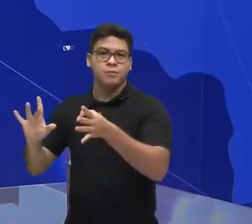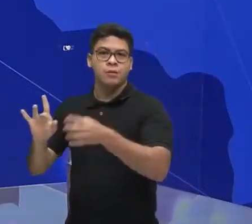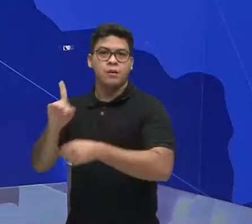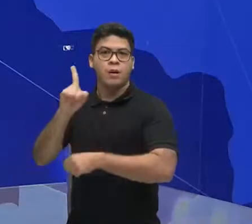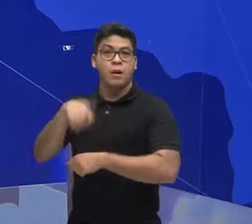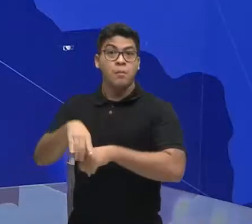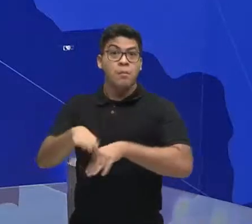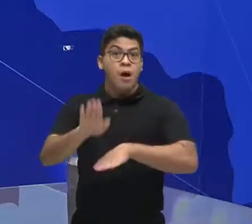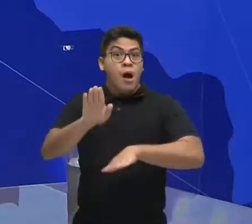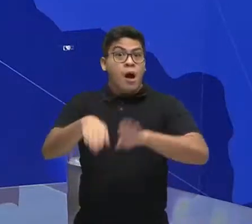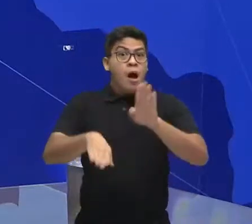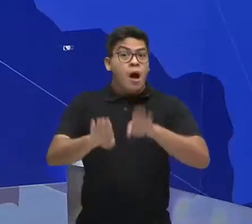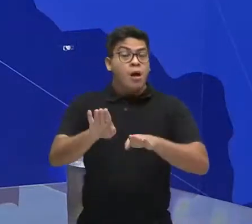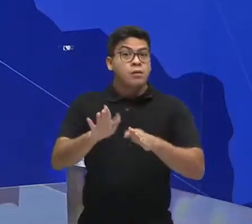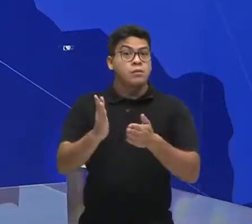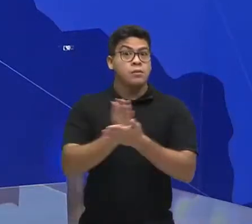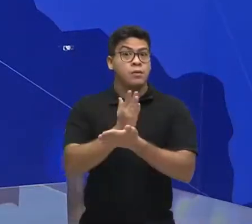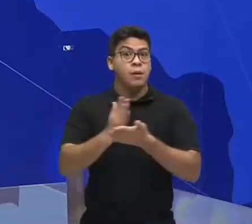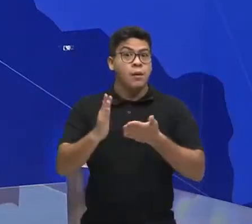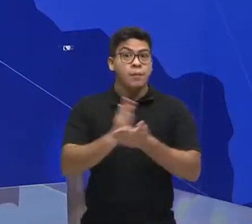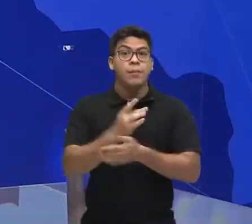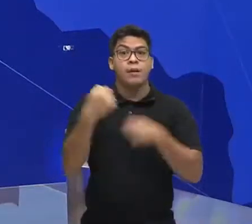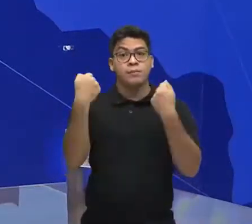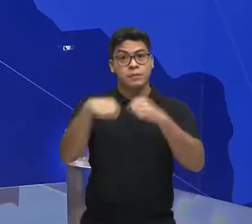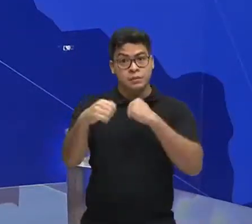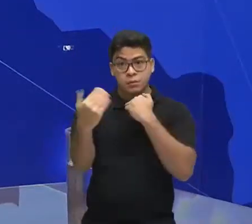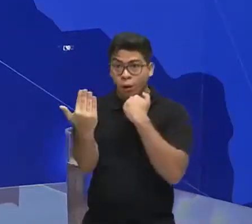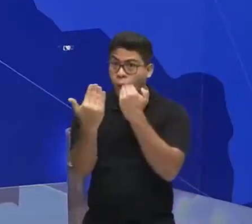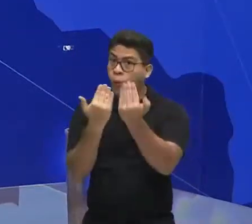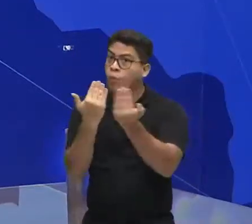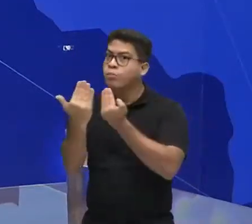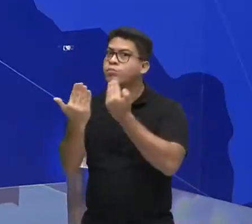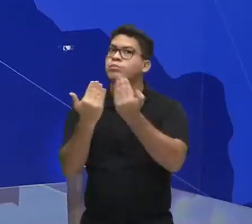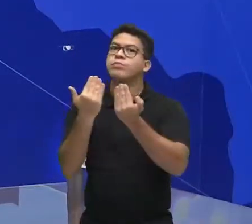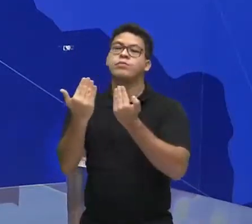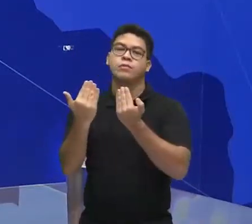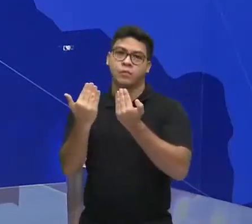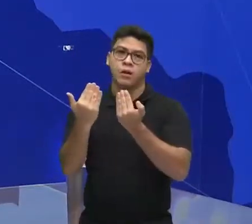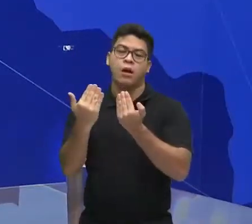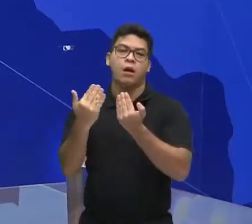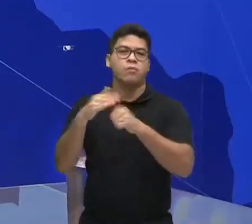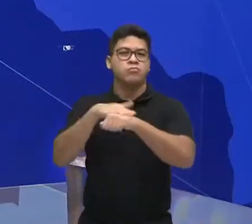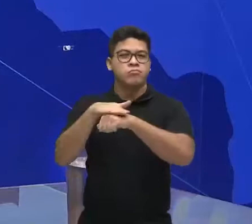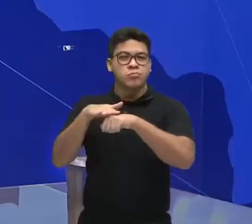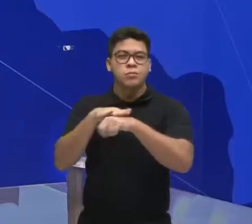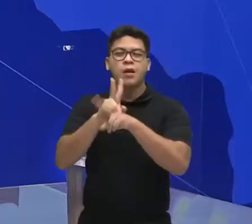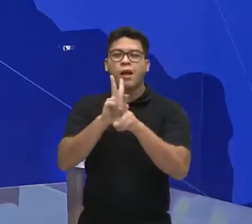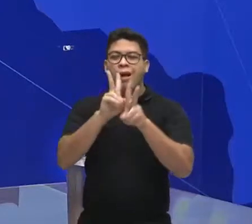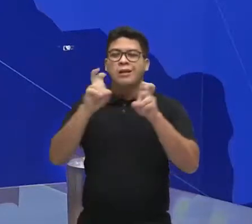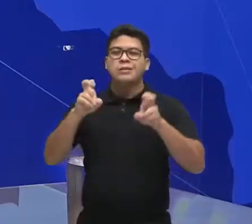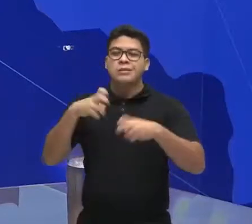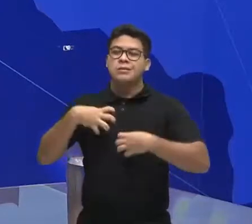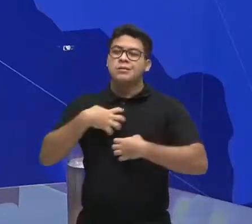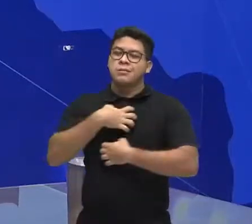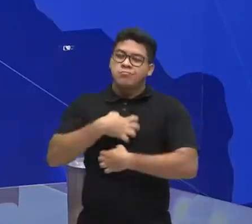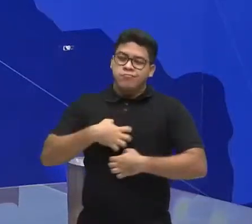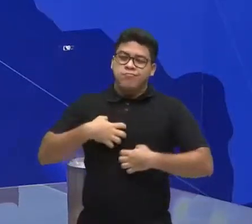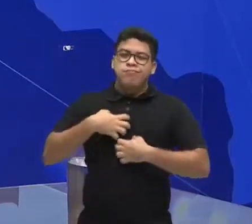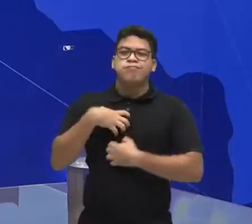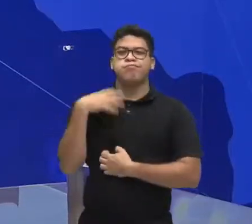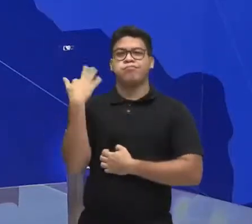pode experimentar enquanto estamos vivos, né? Ele se apresenta porque realmente é uma dor muito grande, mas quando a gente